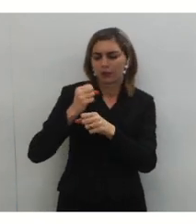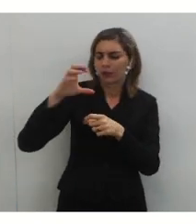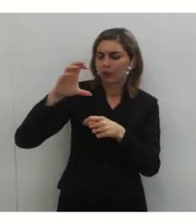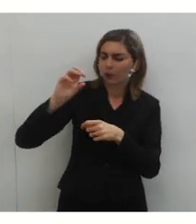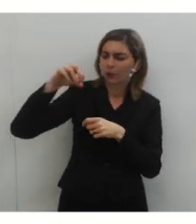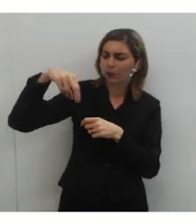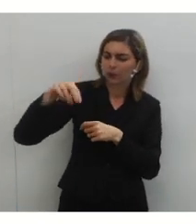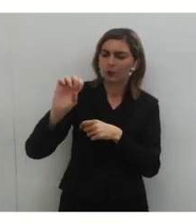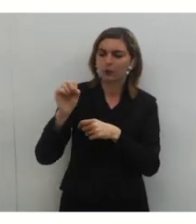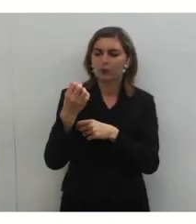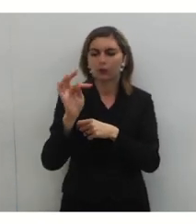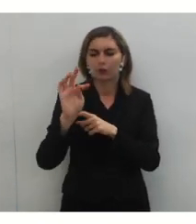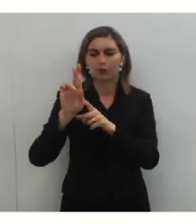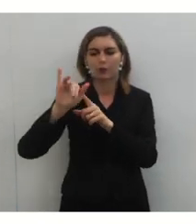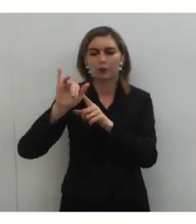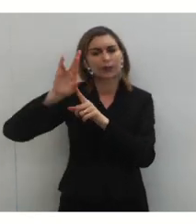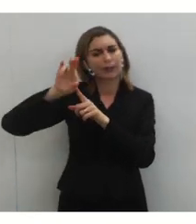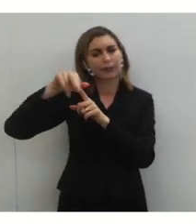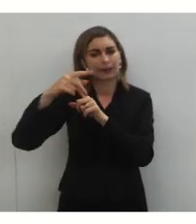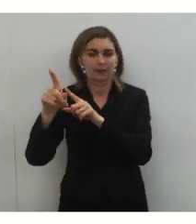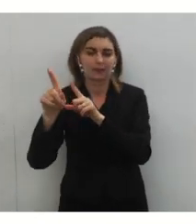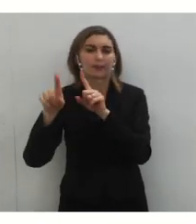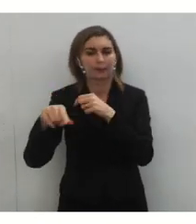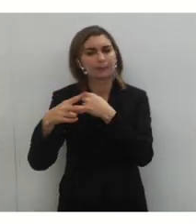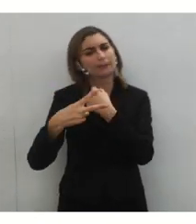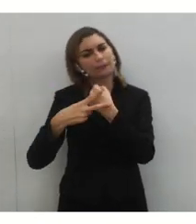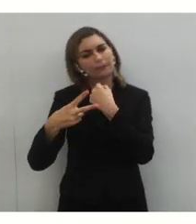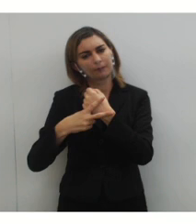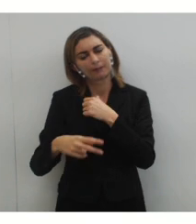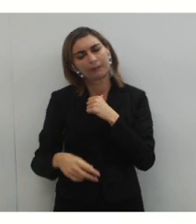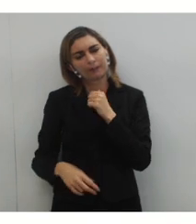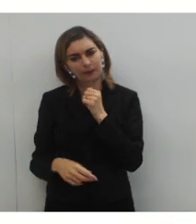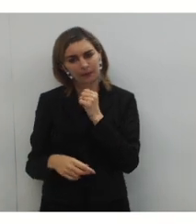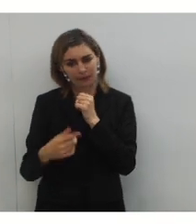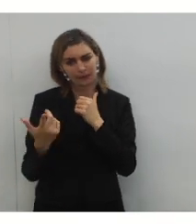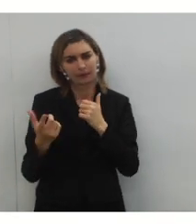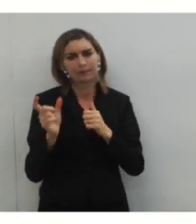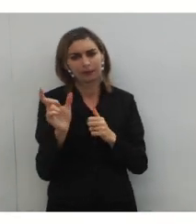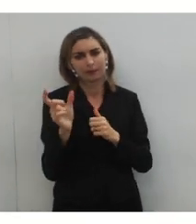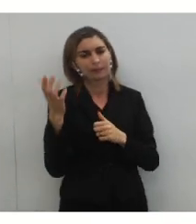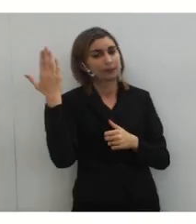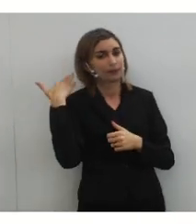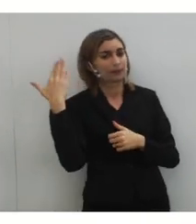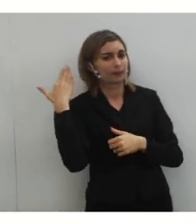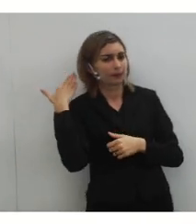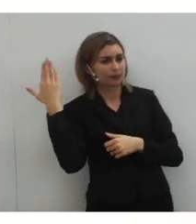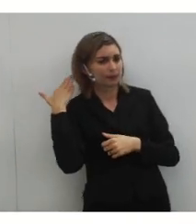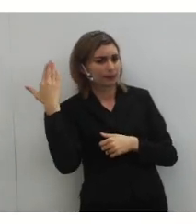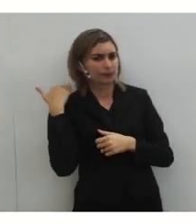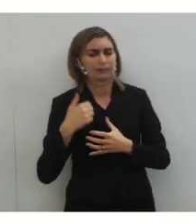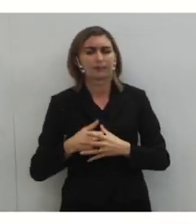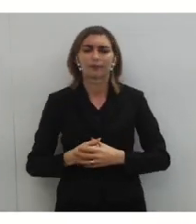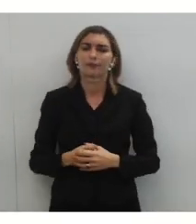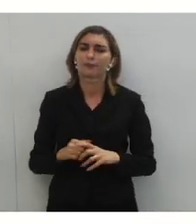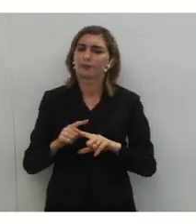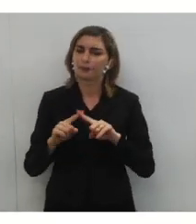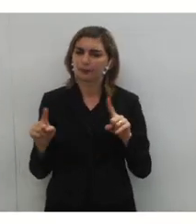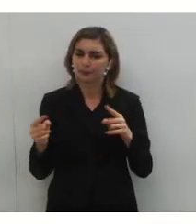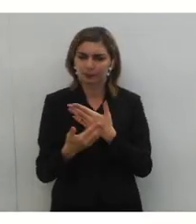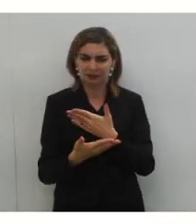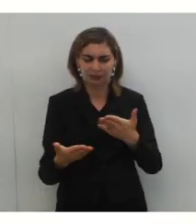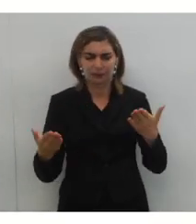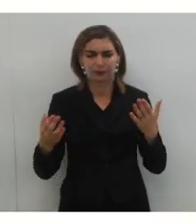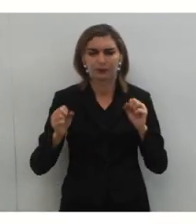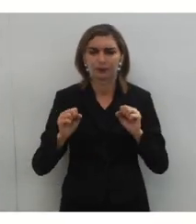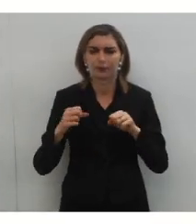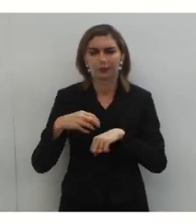Construíram, tá? Construíram, né? Então, construíram está no passado. Mas aí você